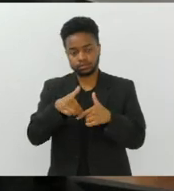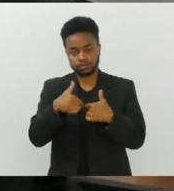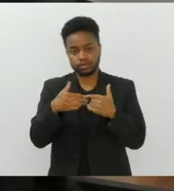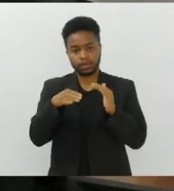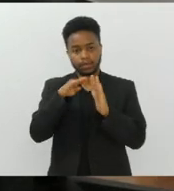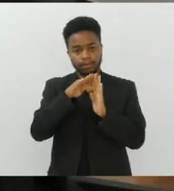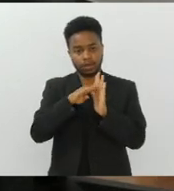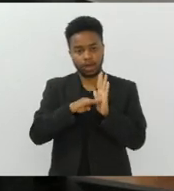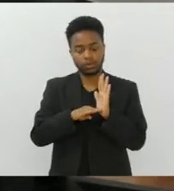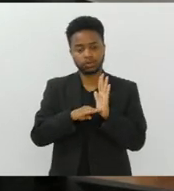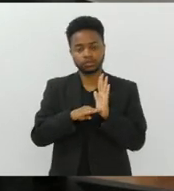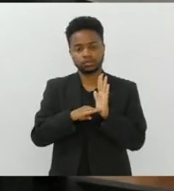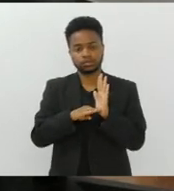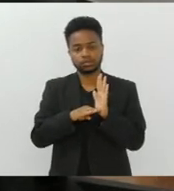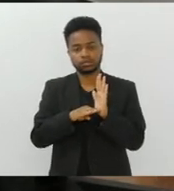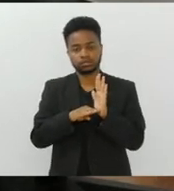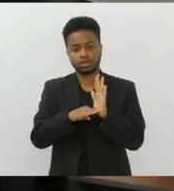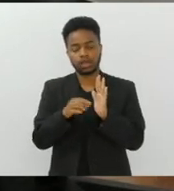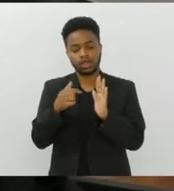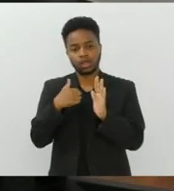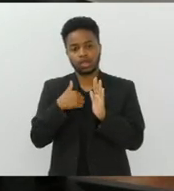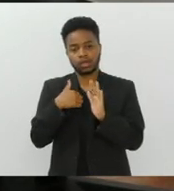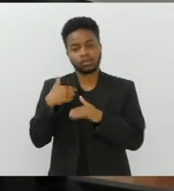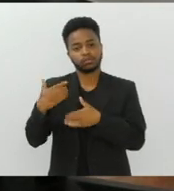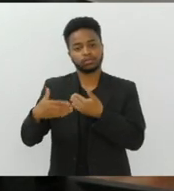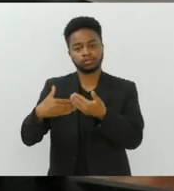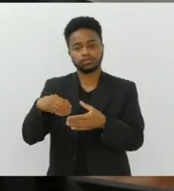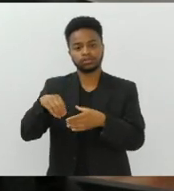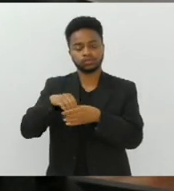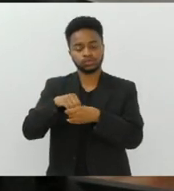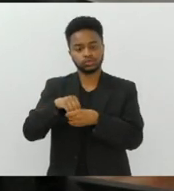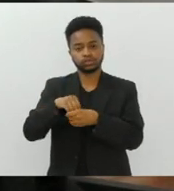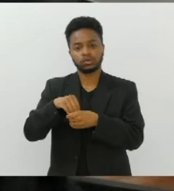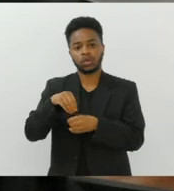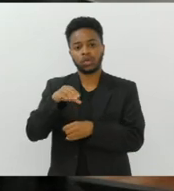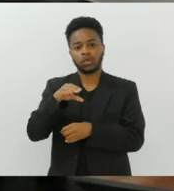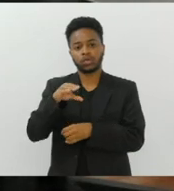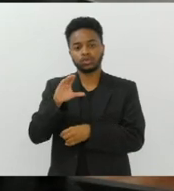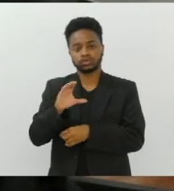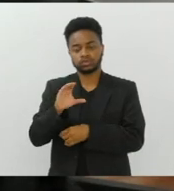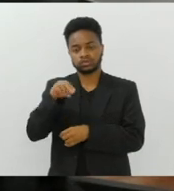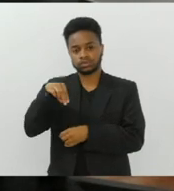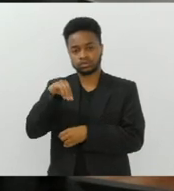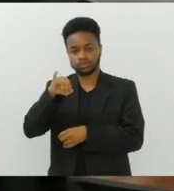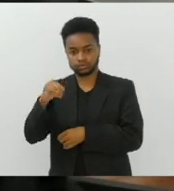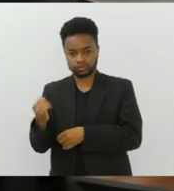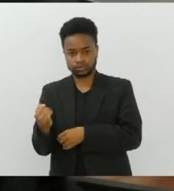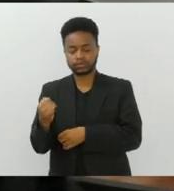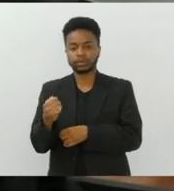pauta que eu tenho desenvolvido no Conselho Nacional de Justiça, um aumento